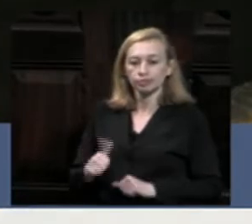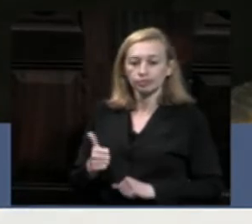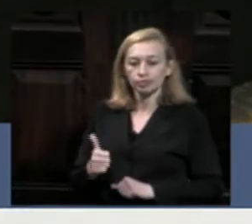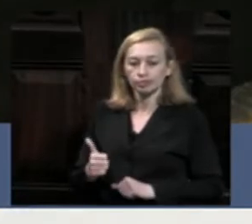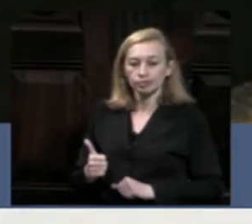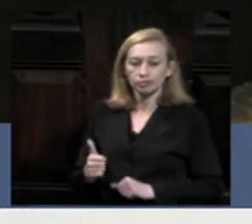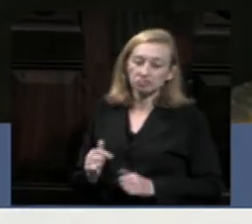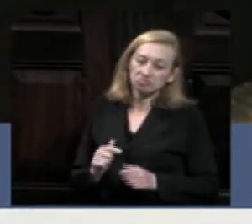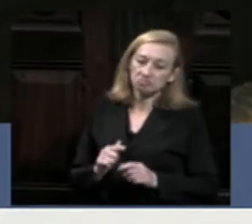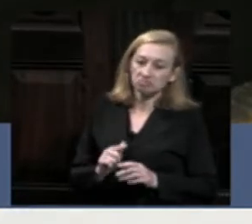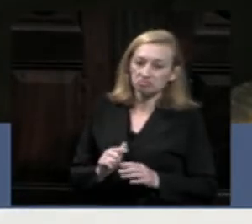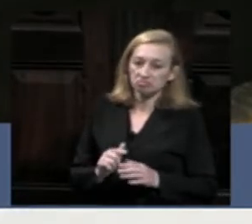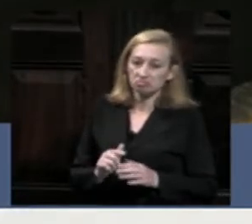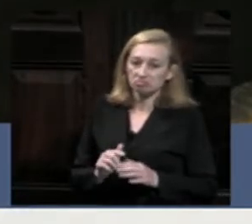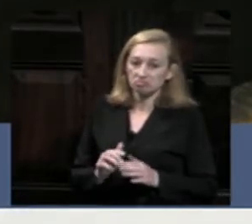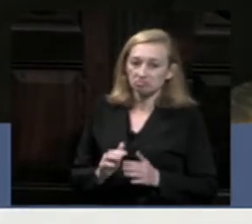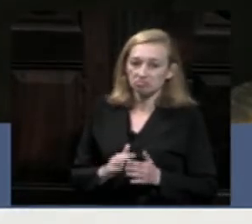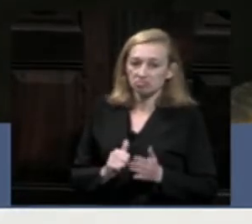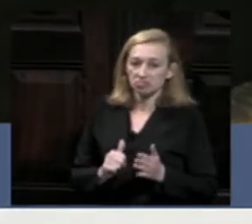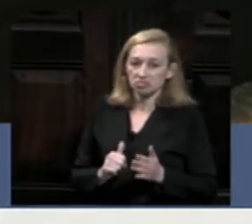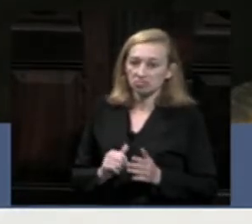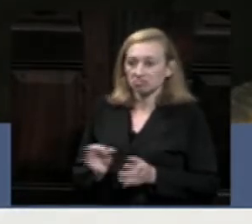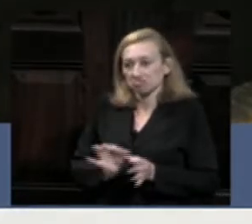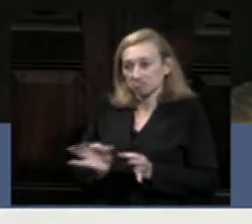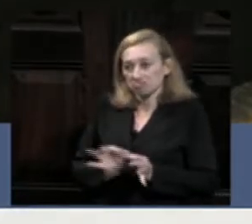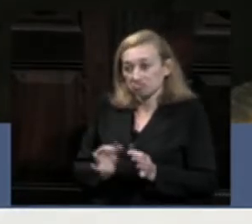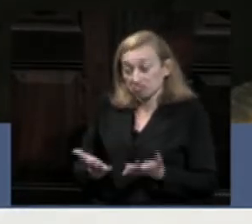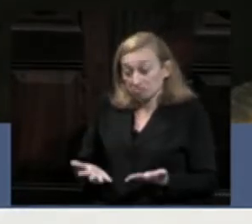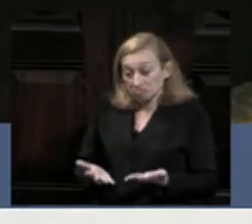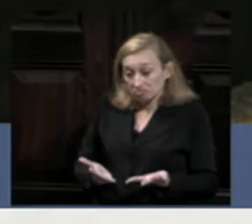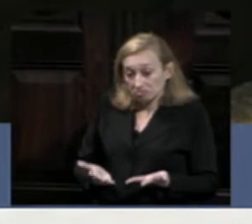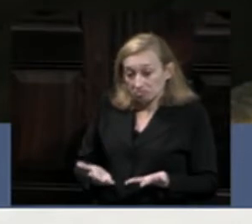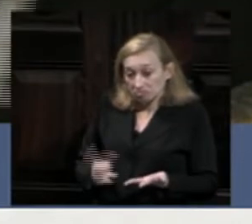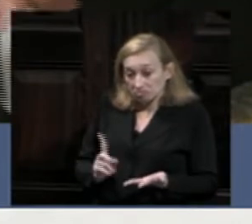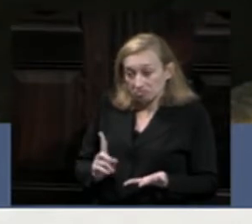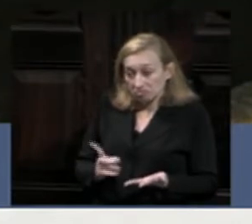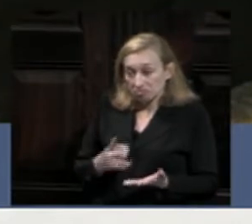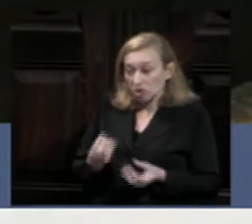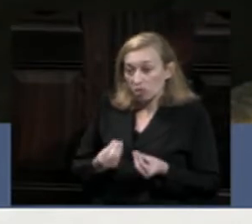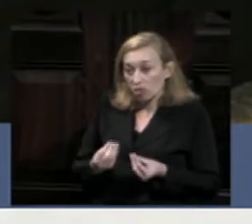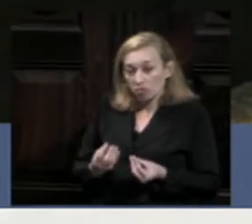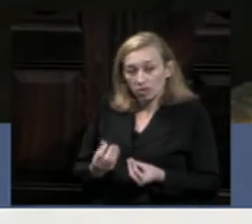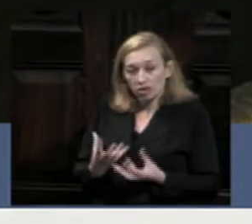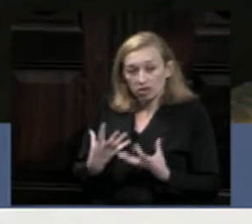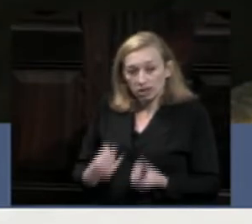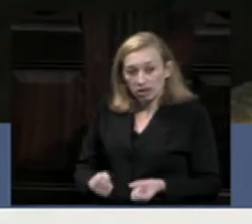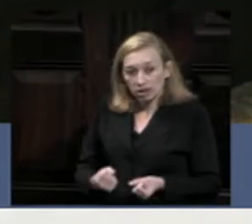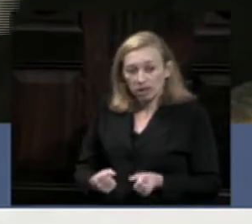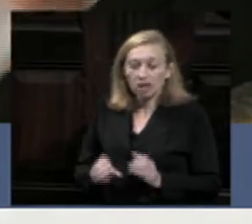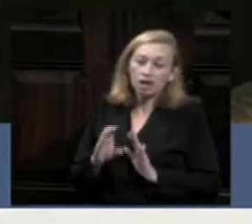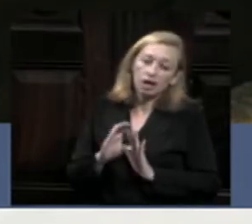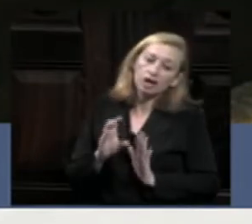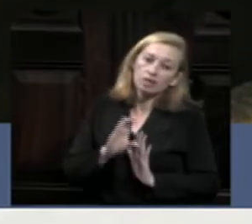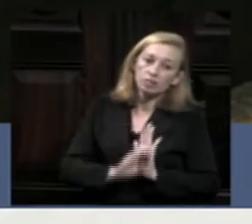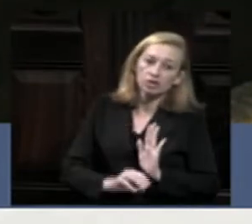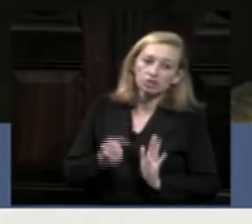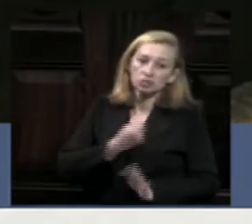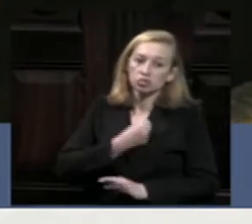o projeto. Por via de consequência, é inaceitável. A emenda número